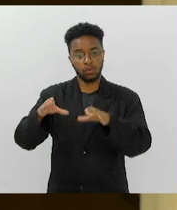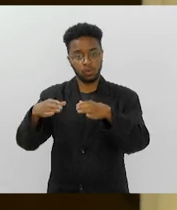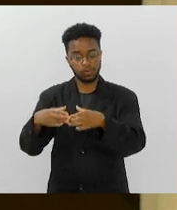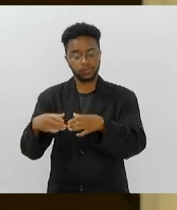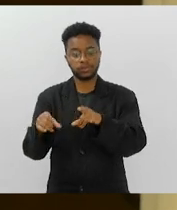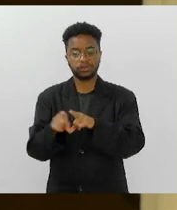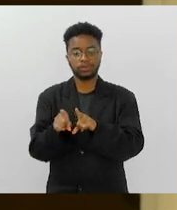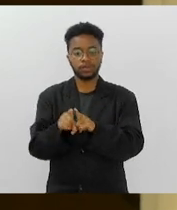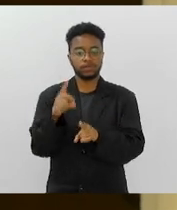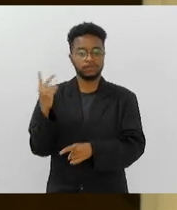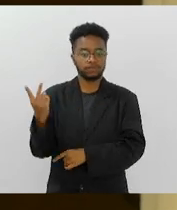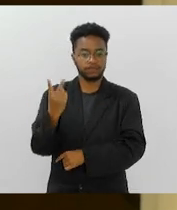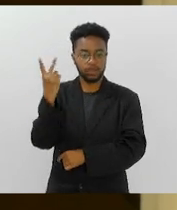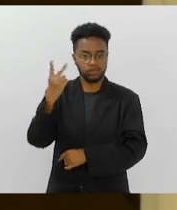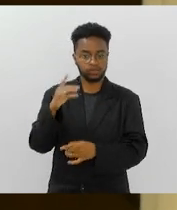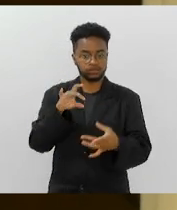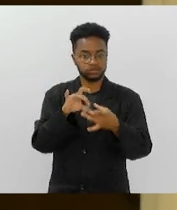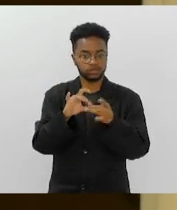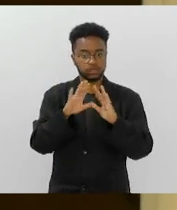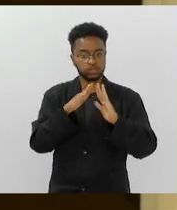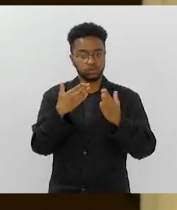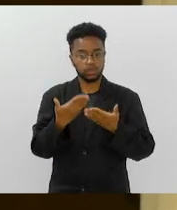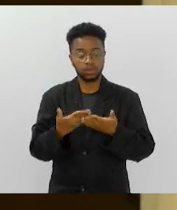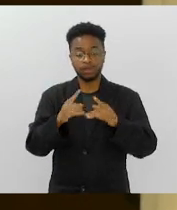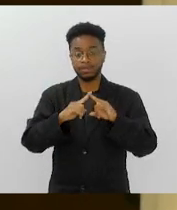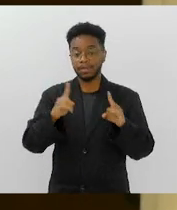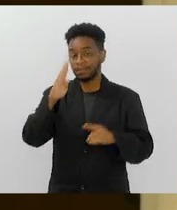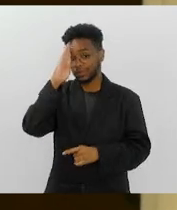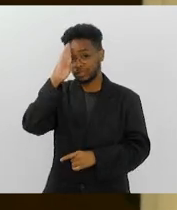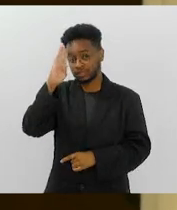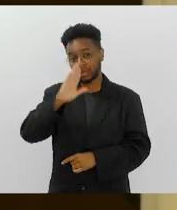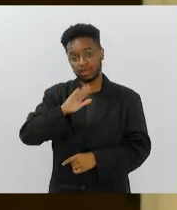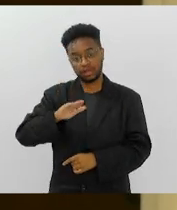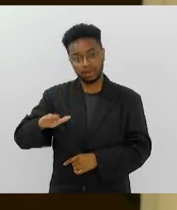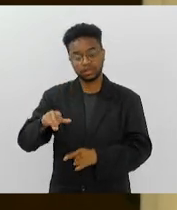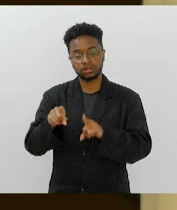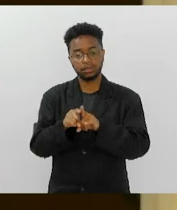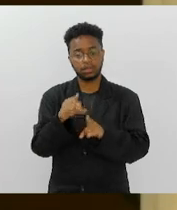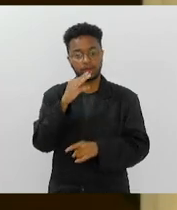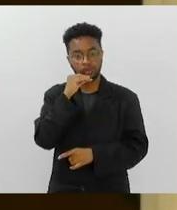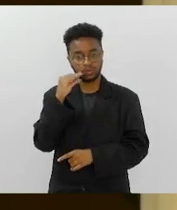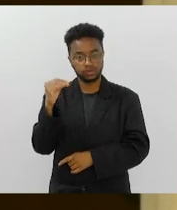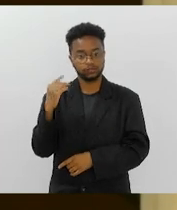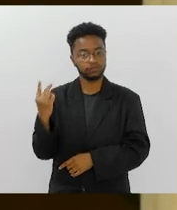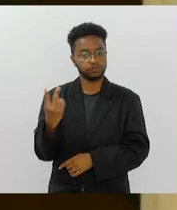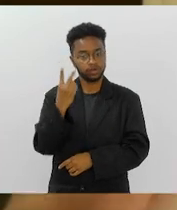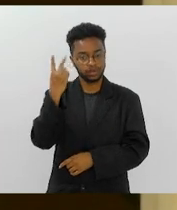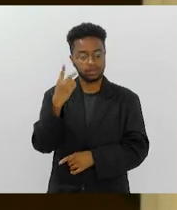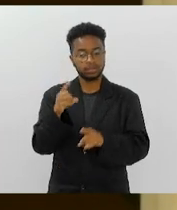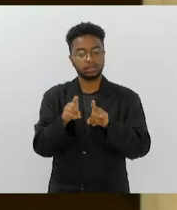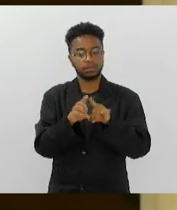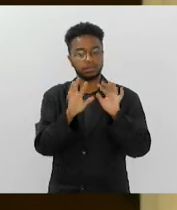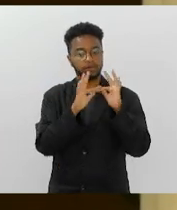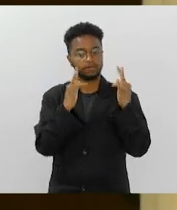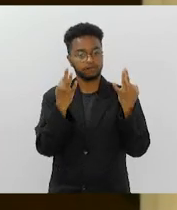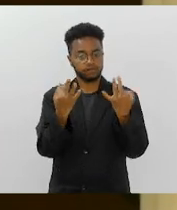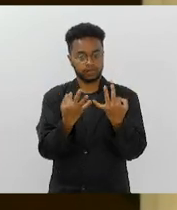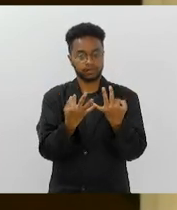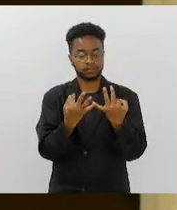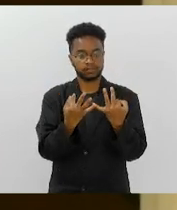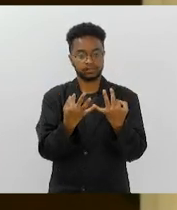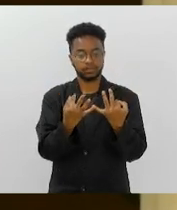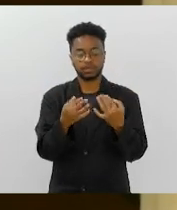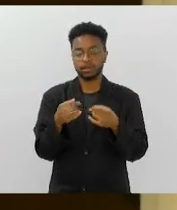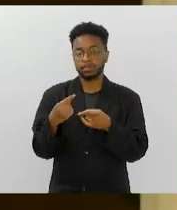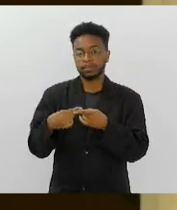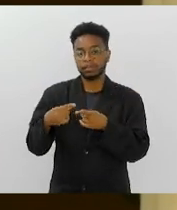pela escola, mas fundamentalmente pelas crianças e pelos adolescentes e pelas mães de que eles